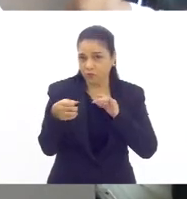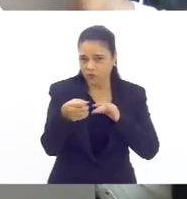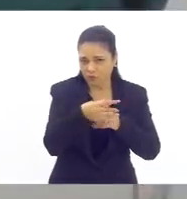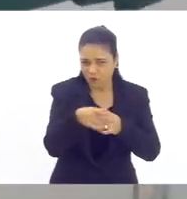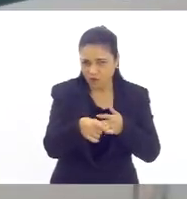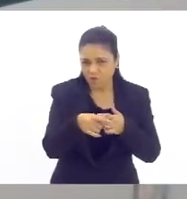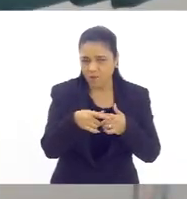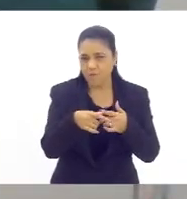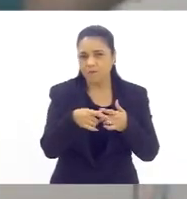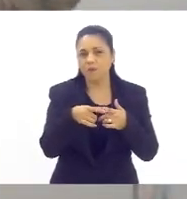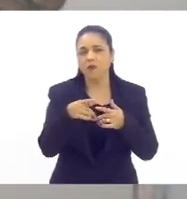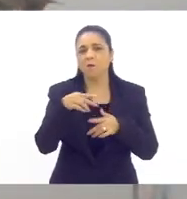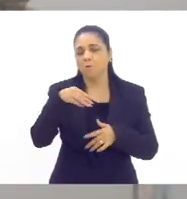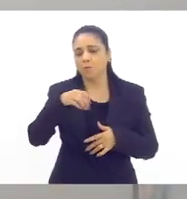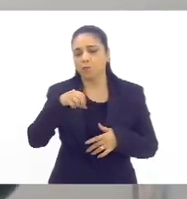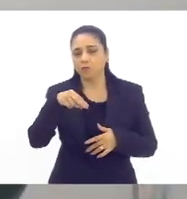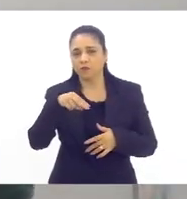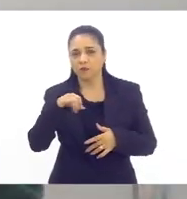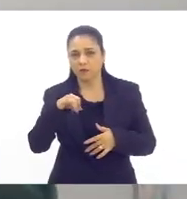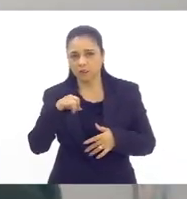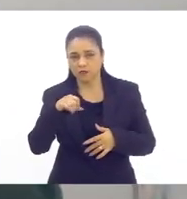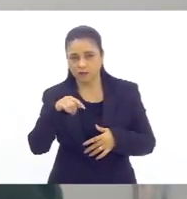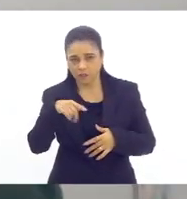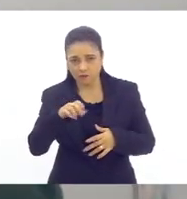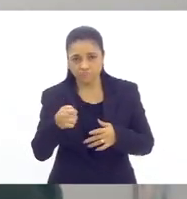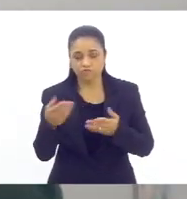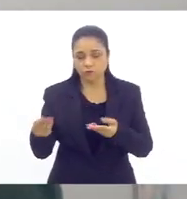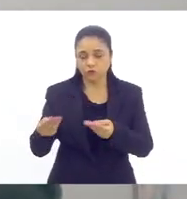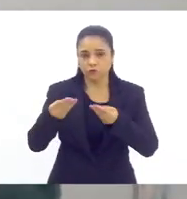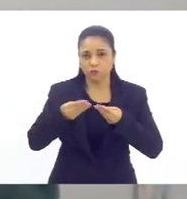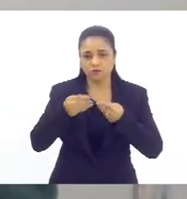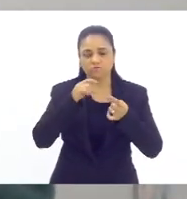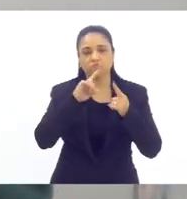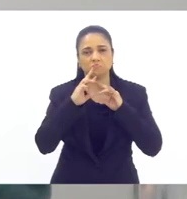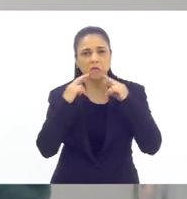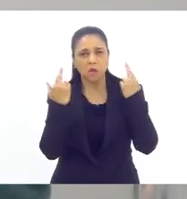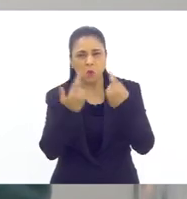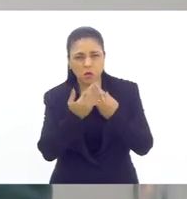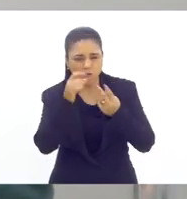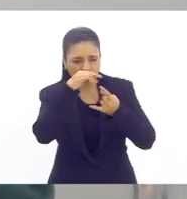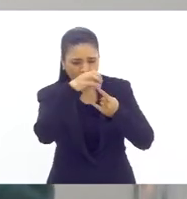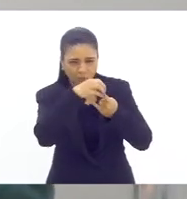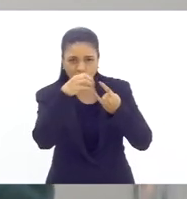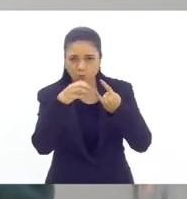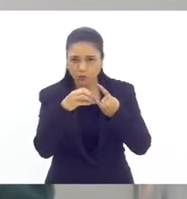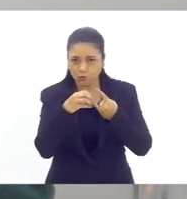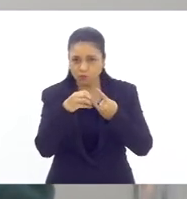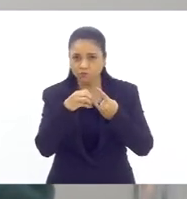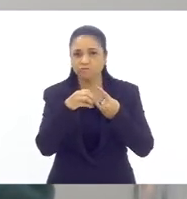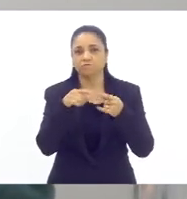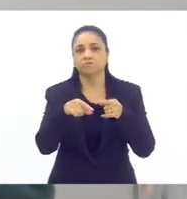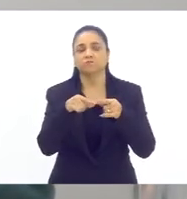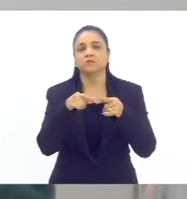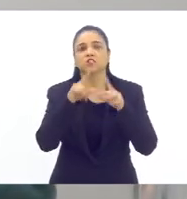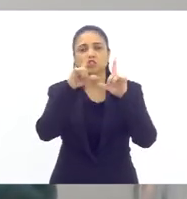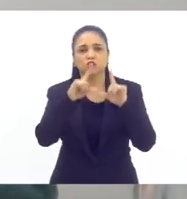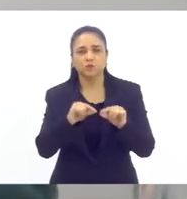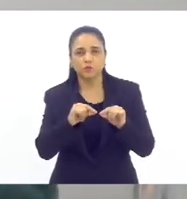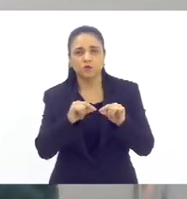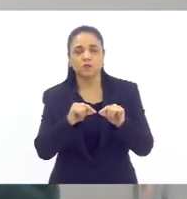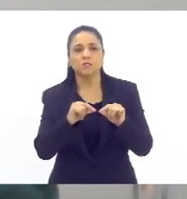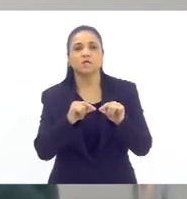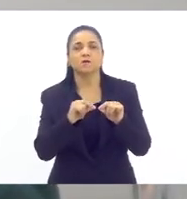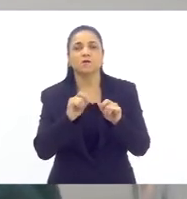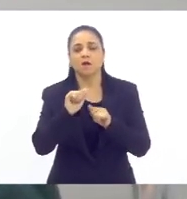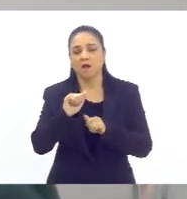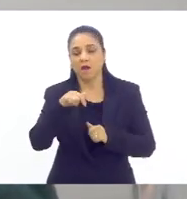depois de uma reunião na Fiocruz que é equiparação da profissão de agente redutor de danos a profissão